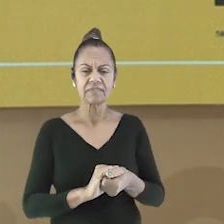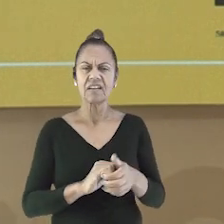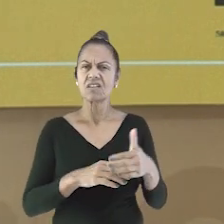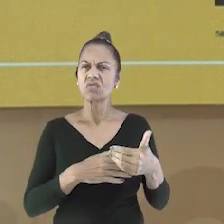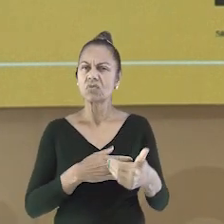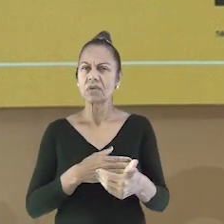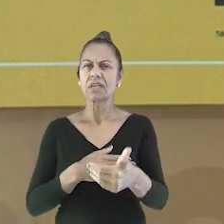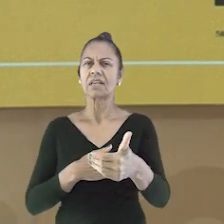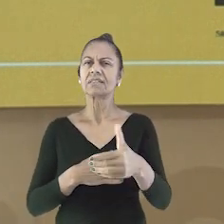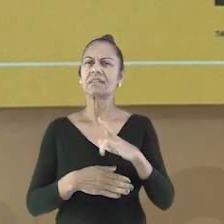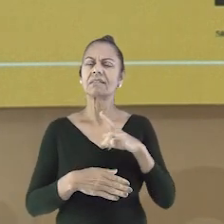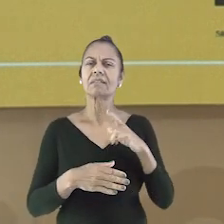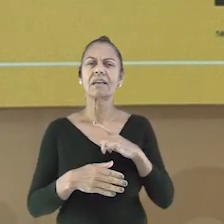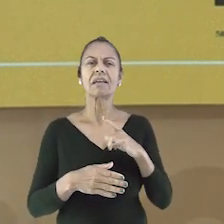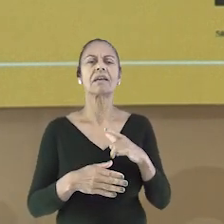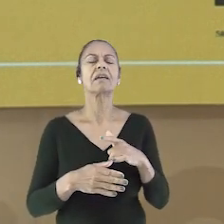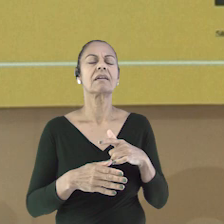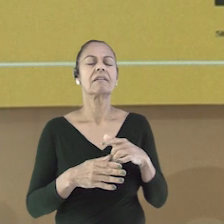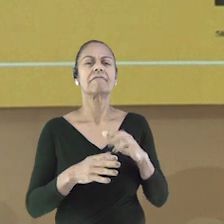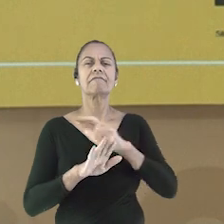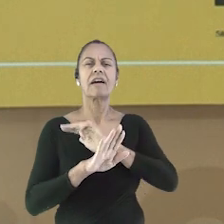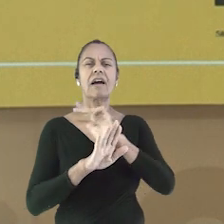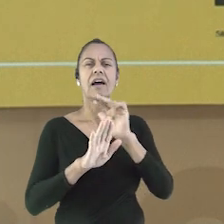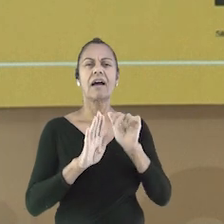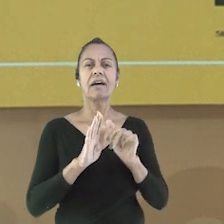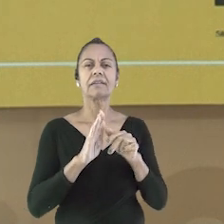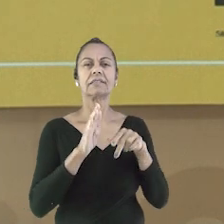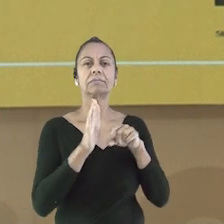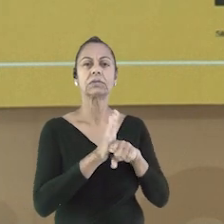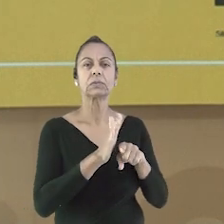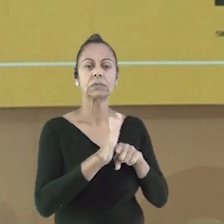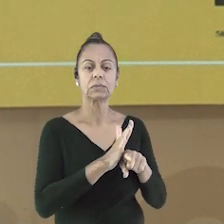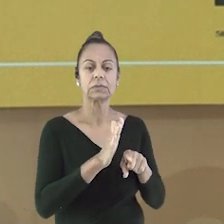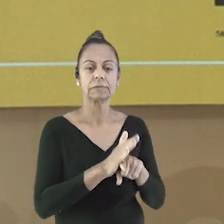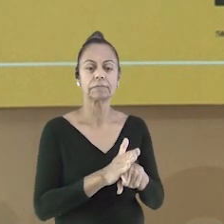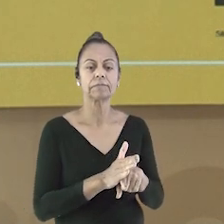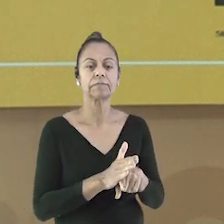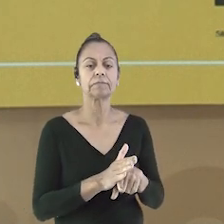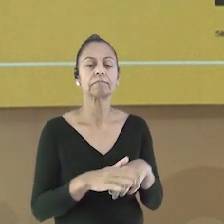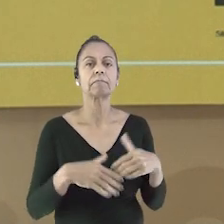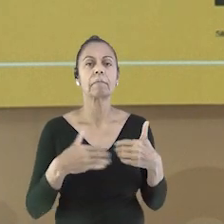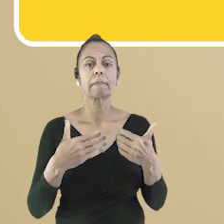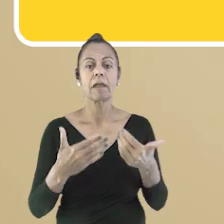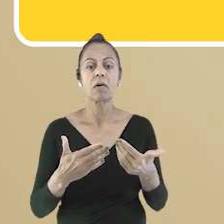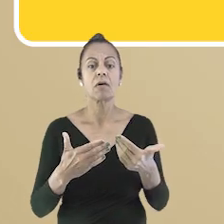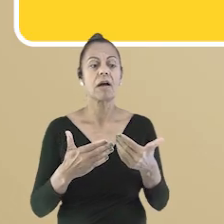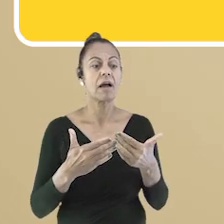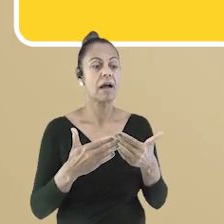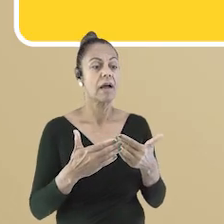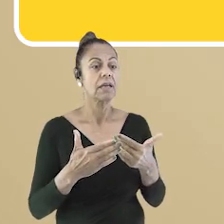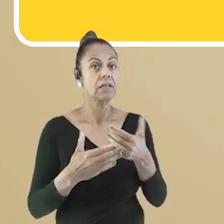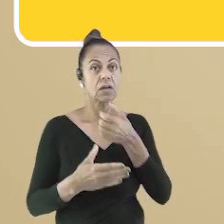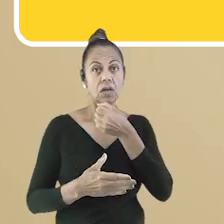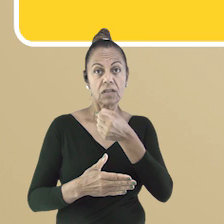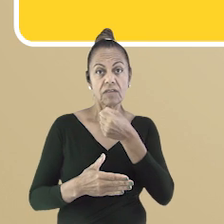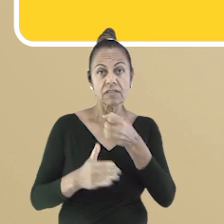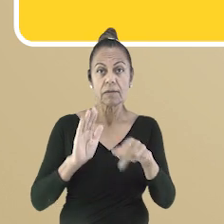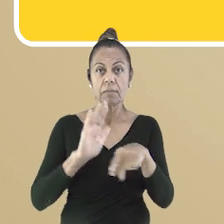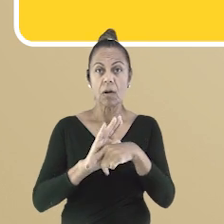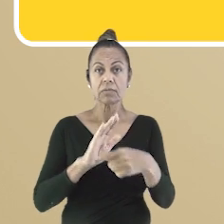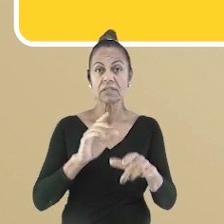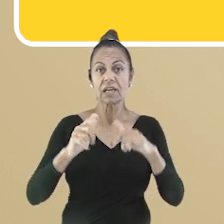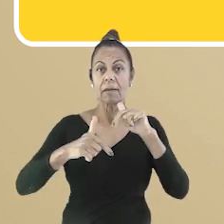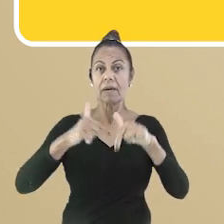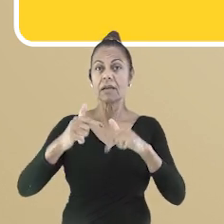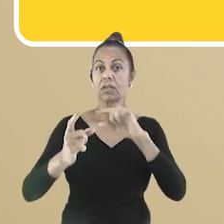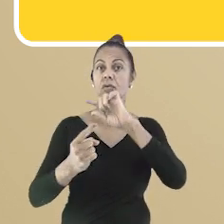Durante uma entrevista de emprego, são feitas várias perguntas para o candidato, não é verdade? Todas as perguntas